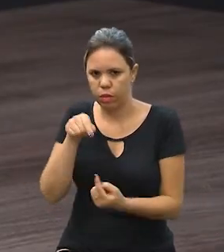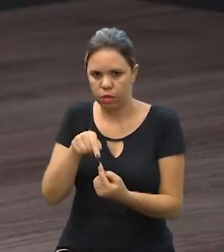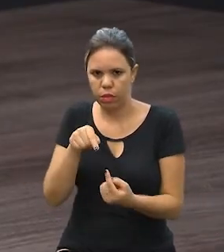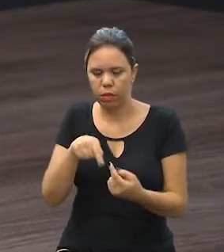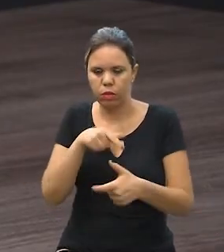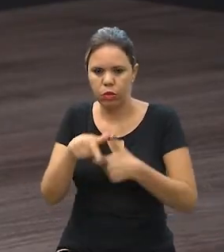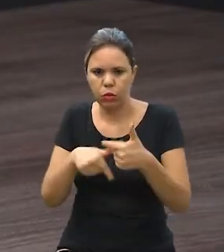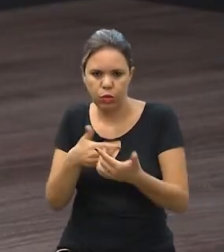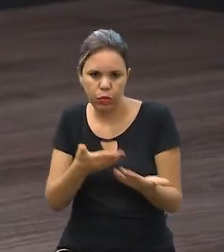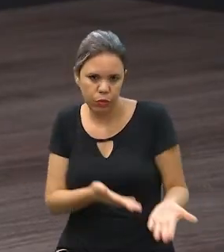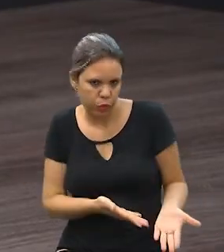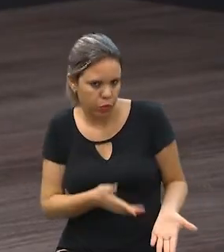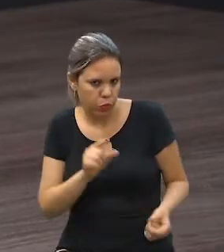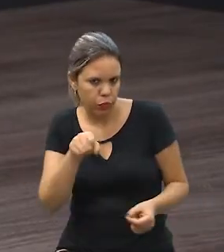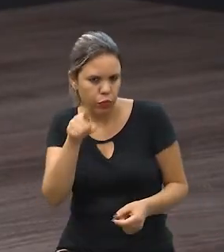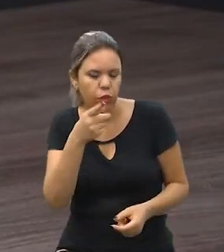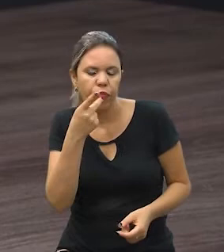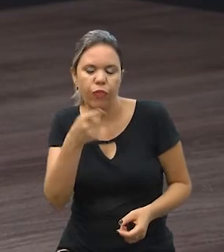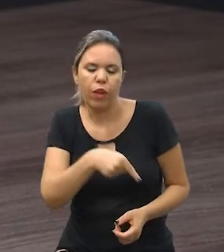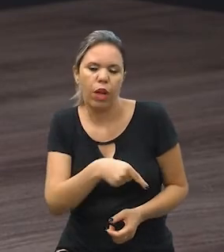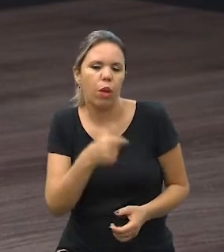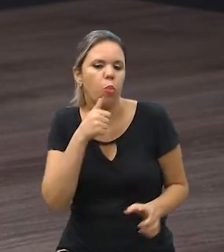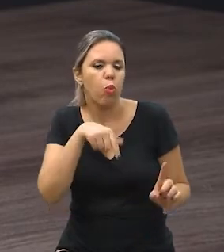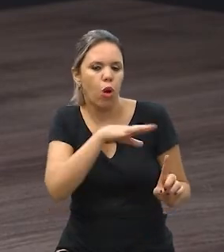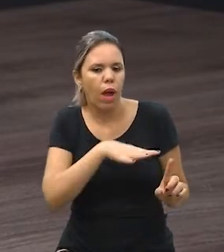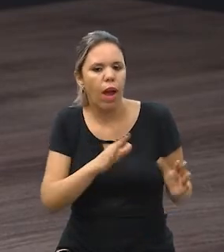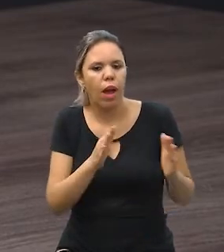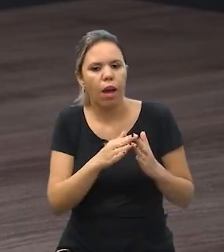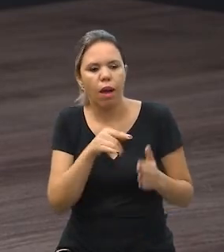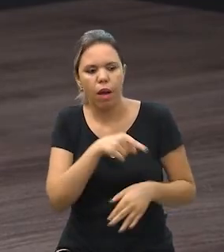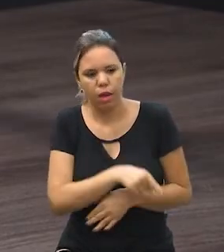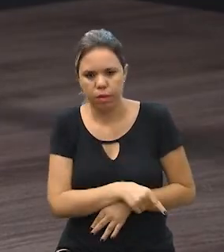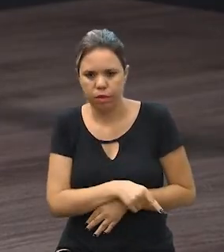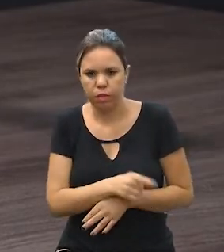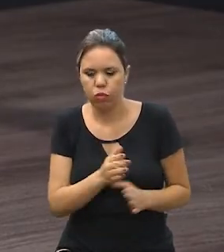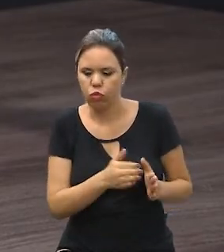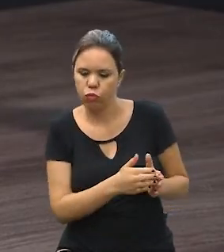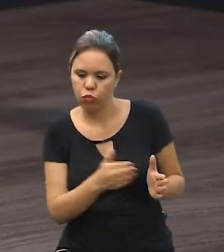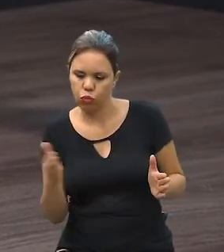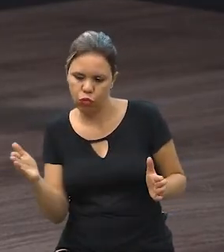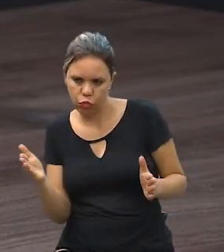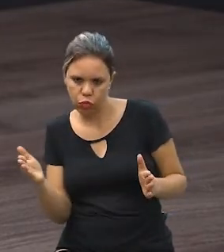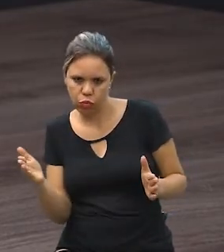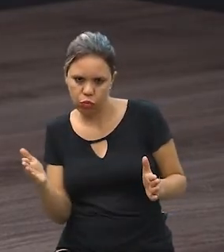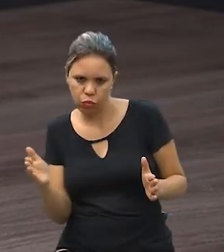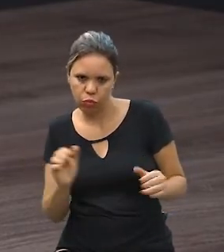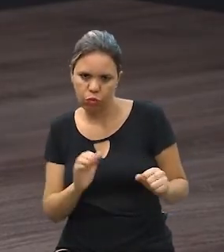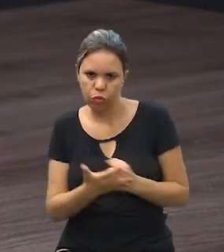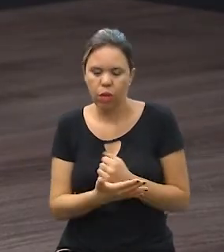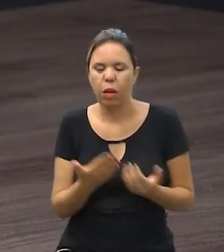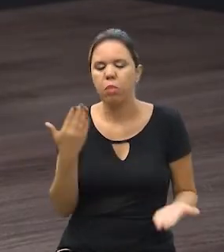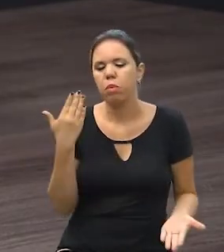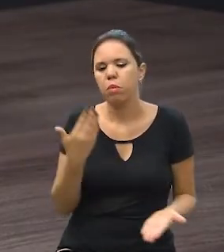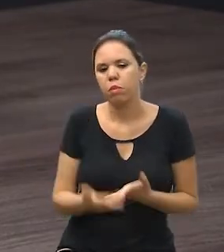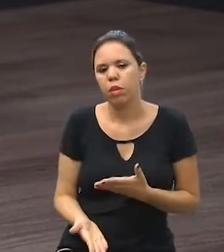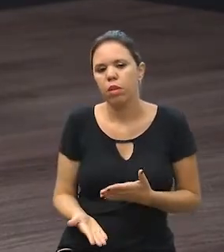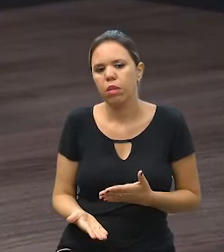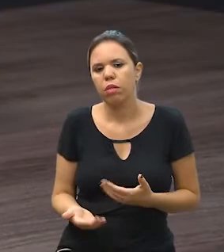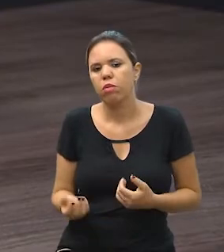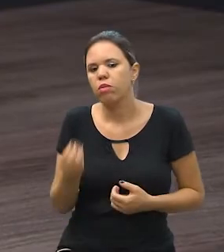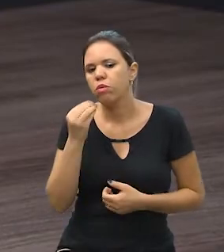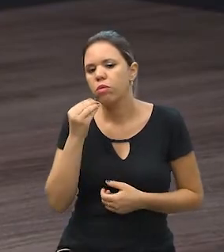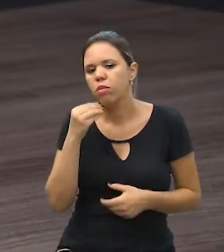esse mercado? O que você diria para a mulher que está em casa, que durante a pandemia muitas vezes perdeu a sua